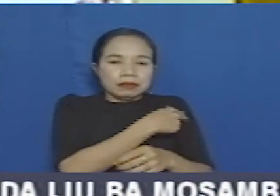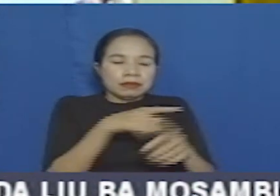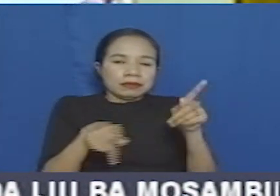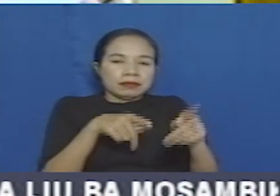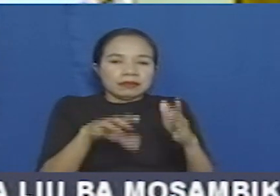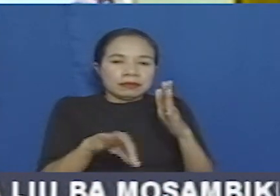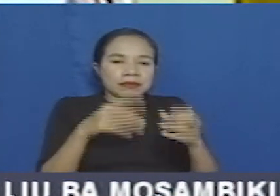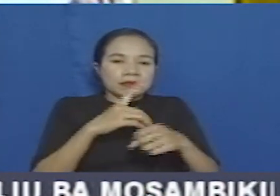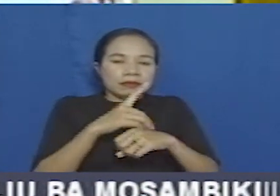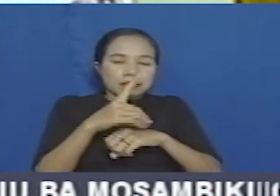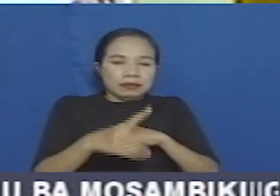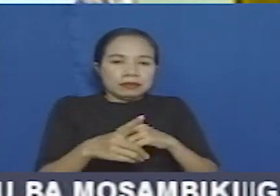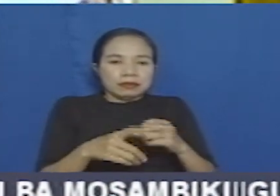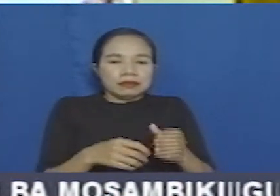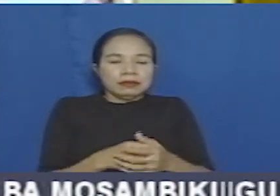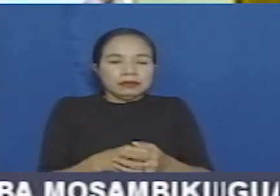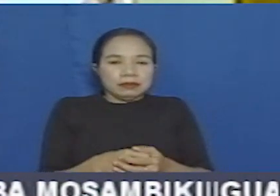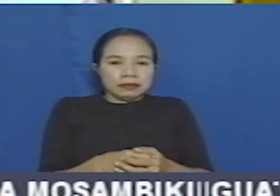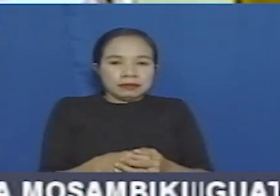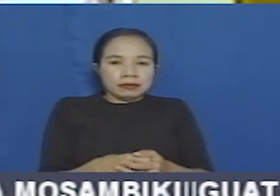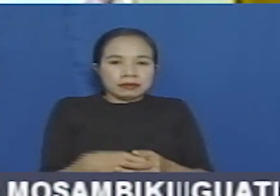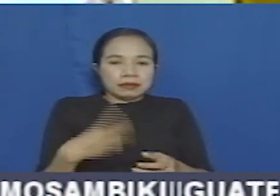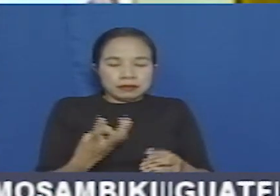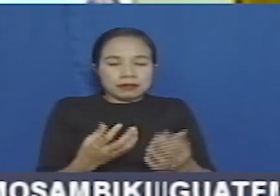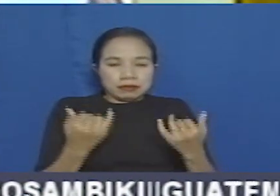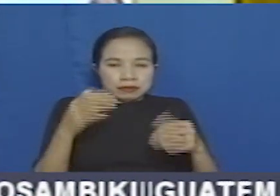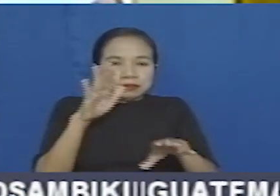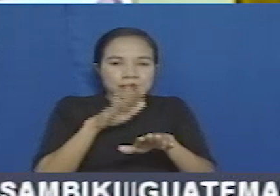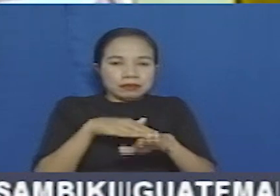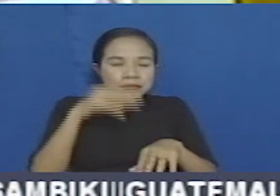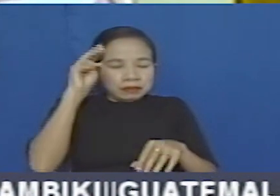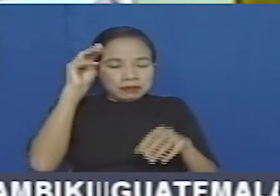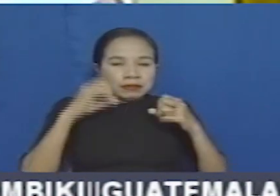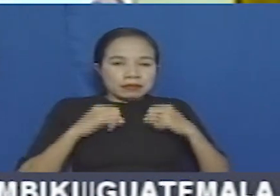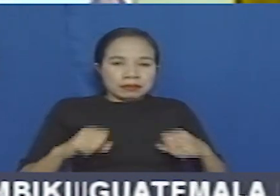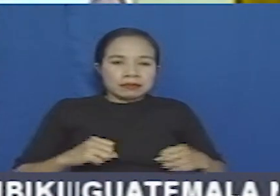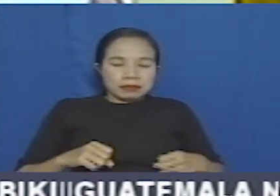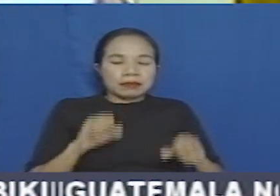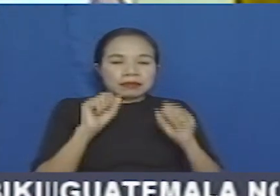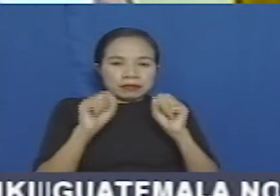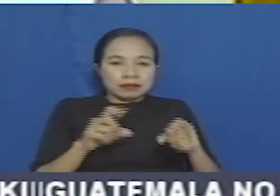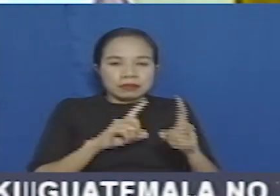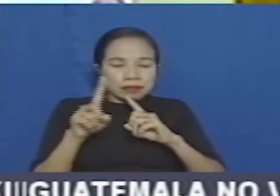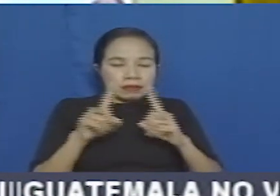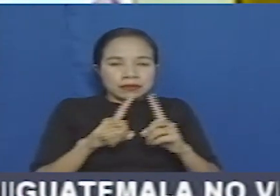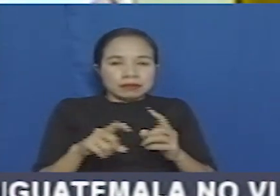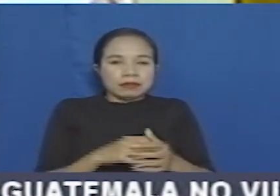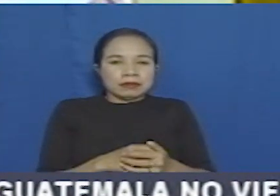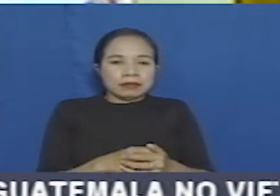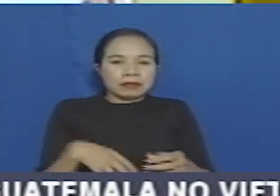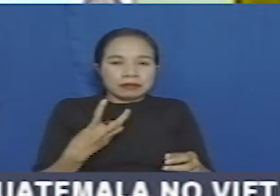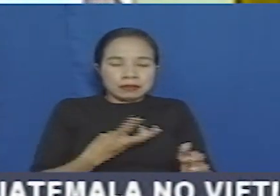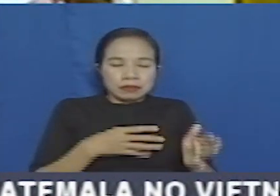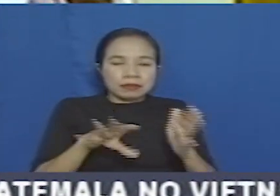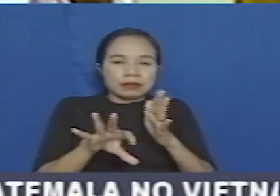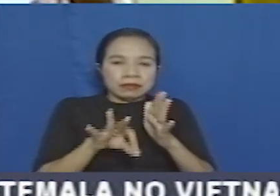de desastres. Também não é, mas também foi embolo o Ministério da Saúde, onde ele confirma a situação de Bruno, que é quando a reta